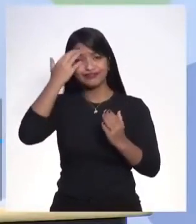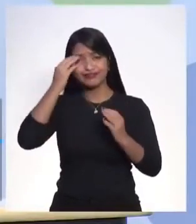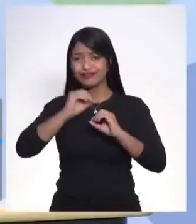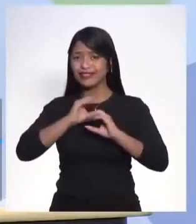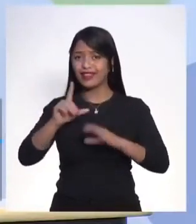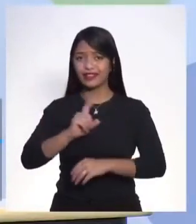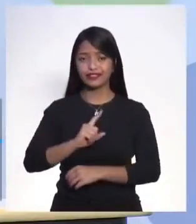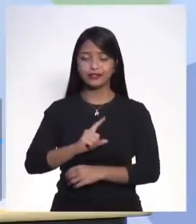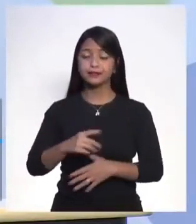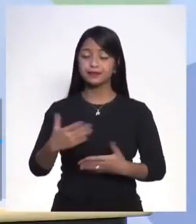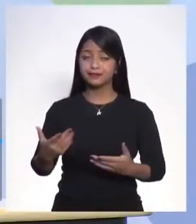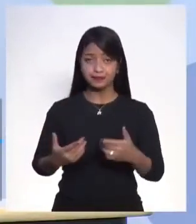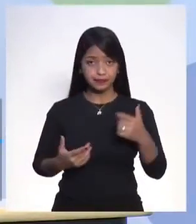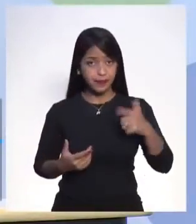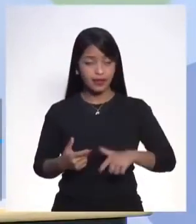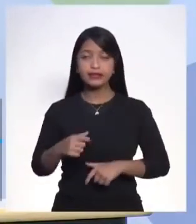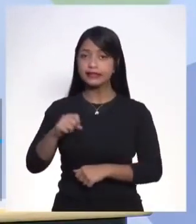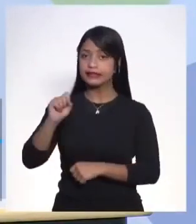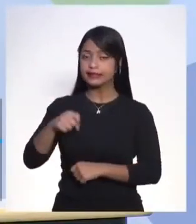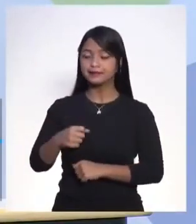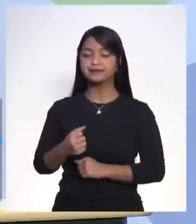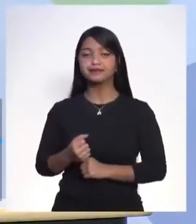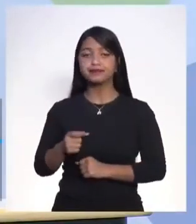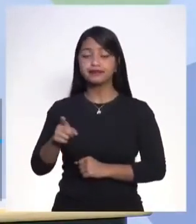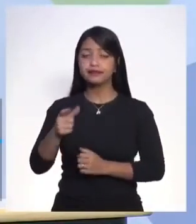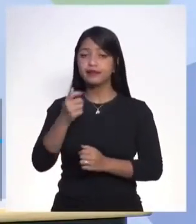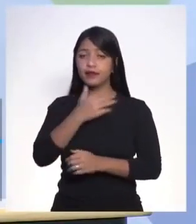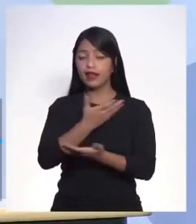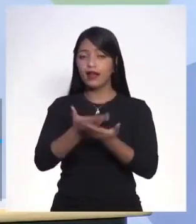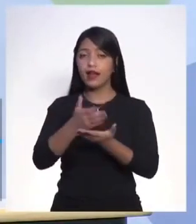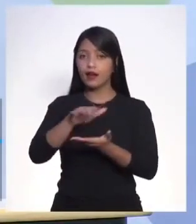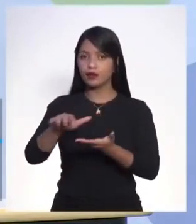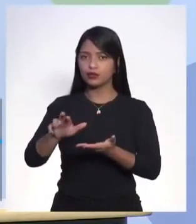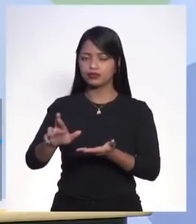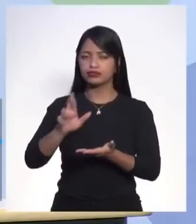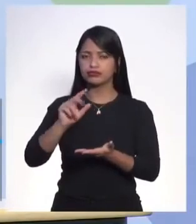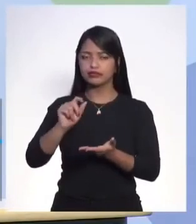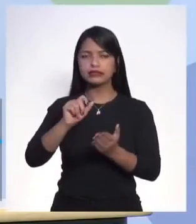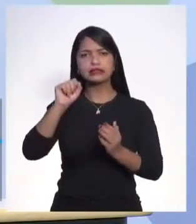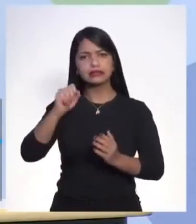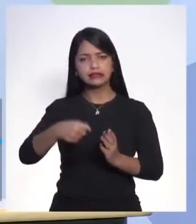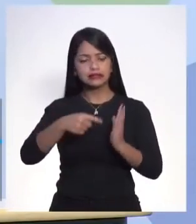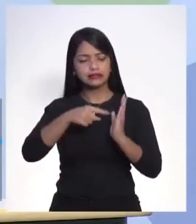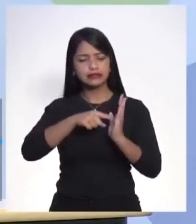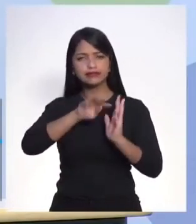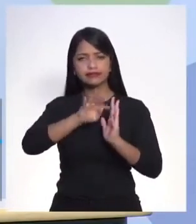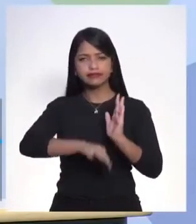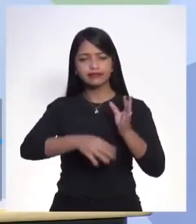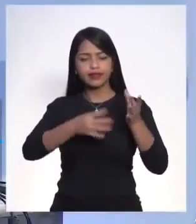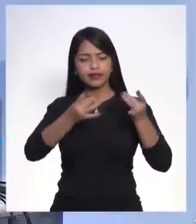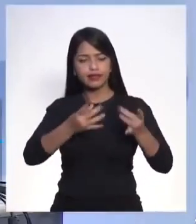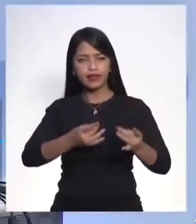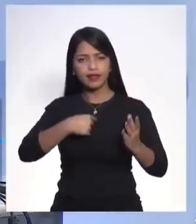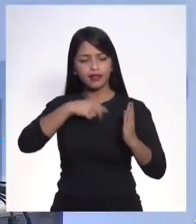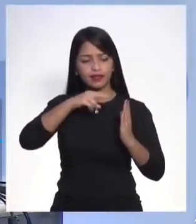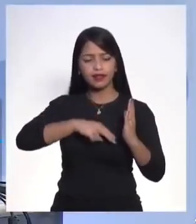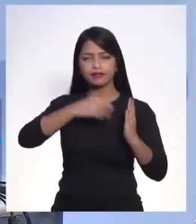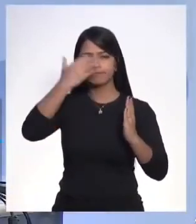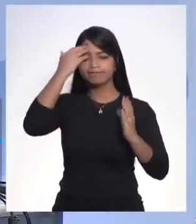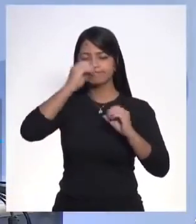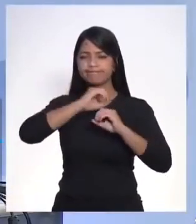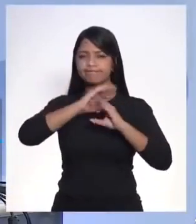Do Ia. Sim, pois prestamos mais atenção nos pequenos detalhes da leitura. Algum aluninho colocou aqui